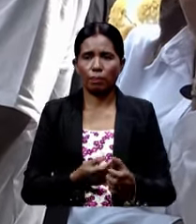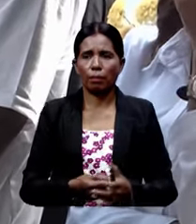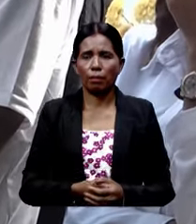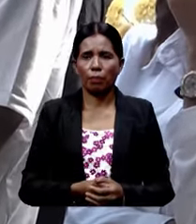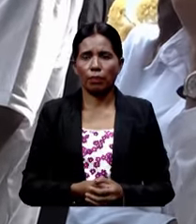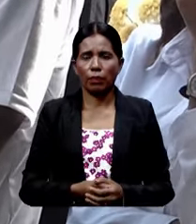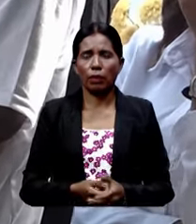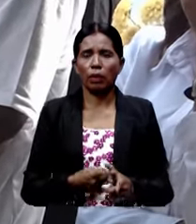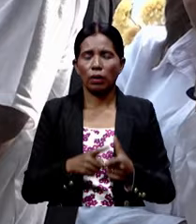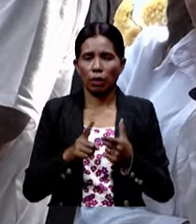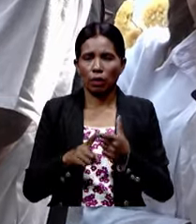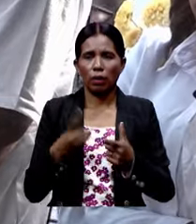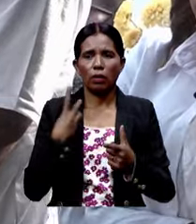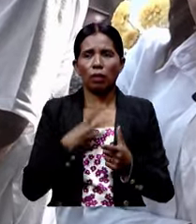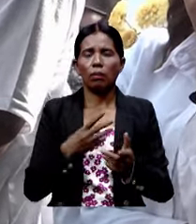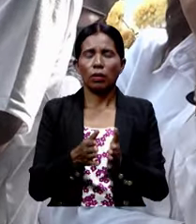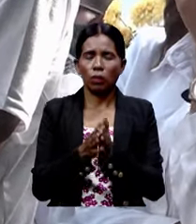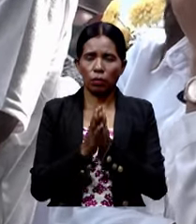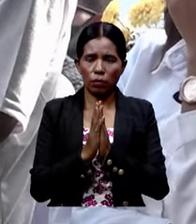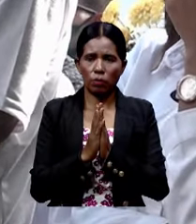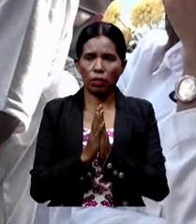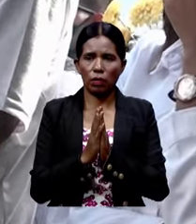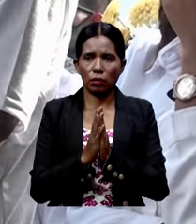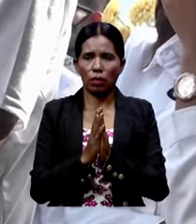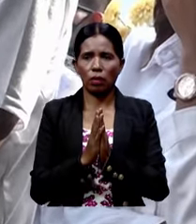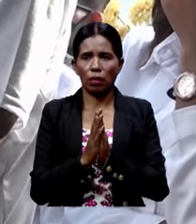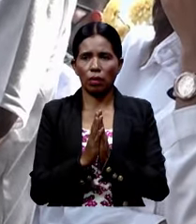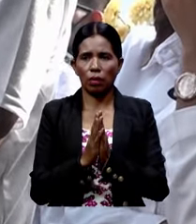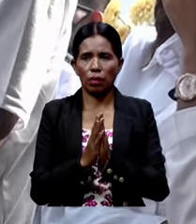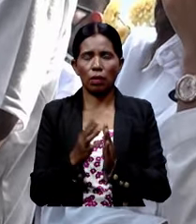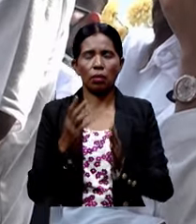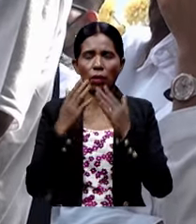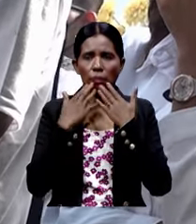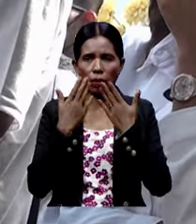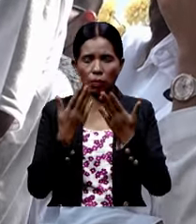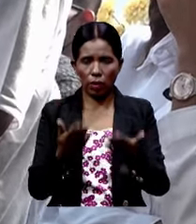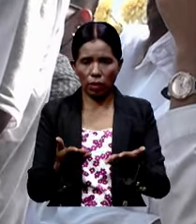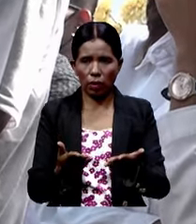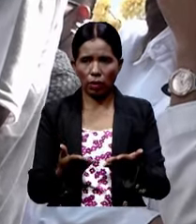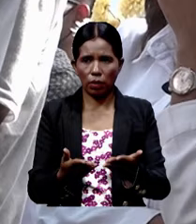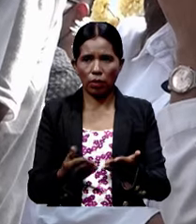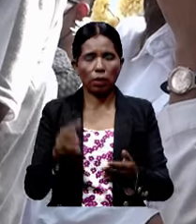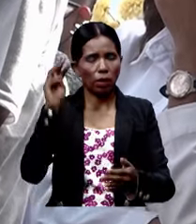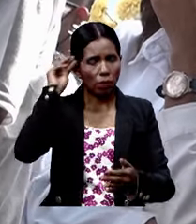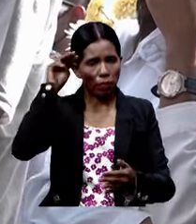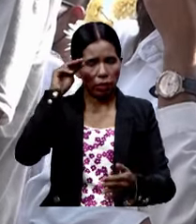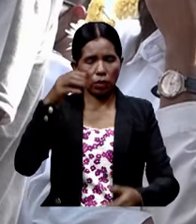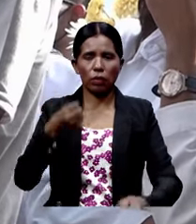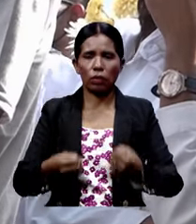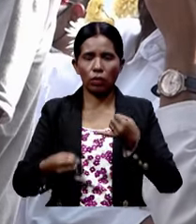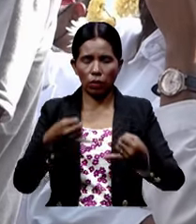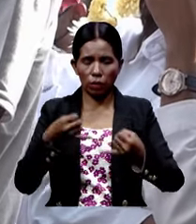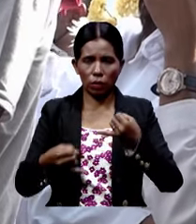Quero falar mais a mim mesmo, para a minha agradecer mais a nós, Ministério da Justiça,